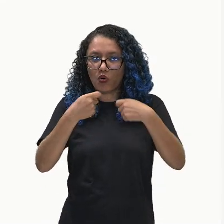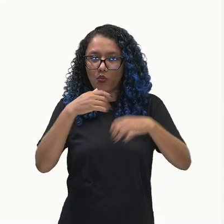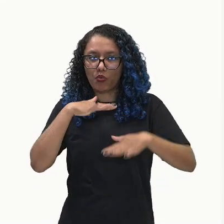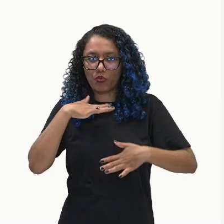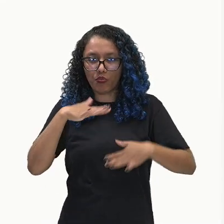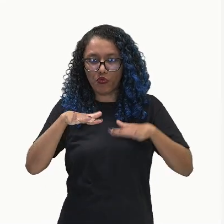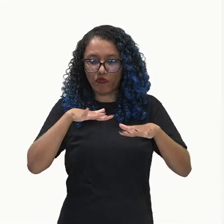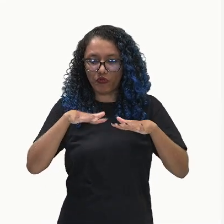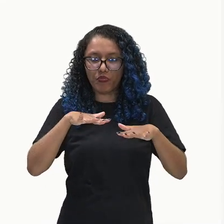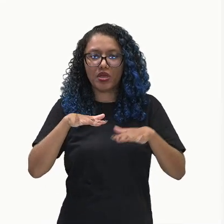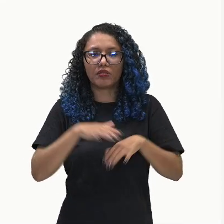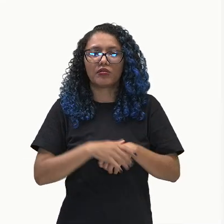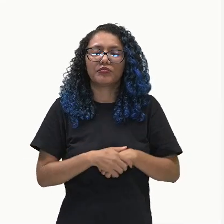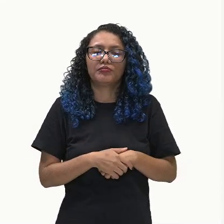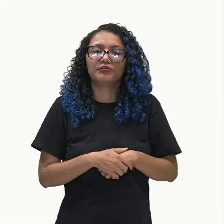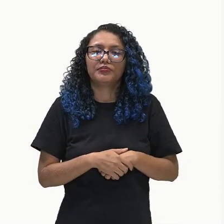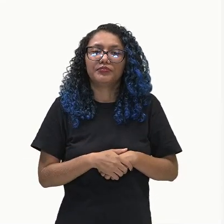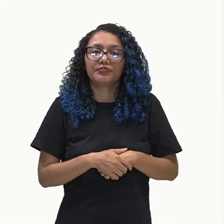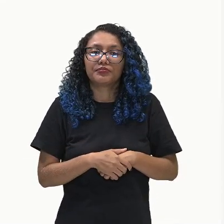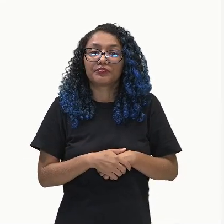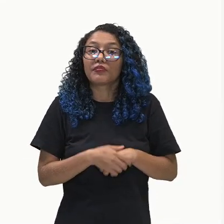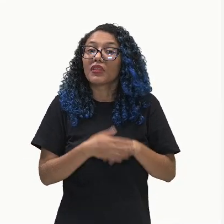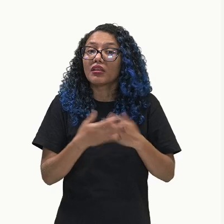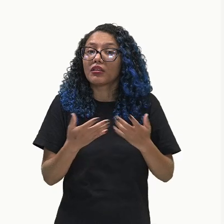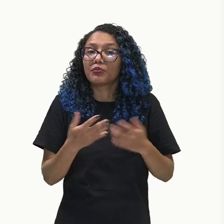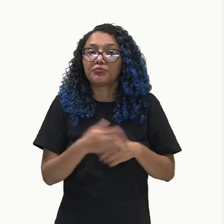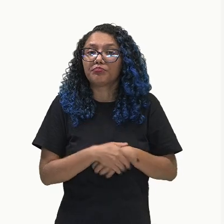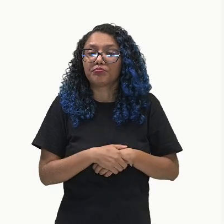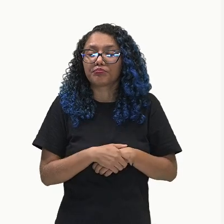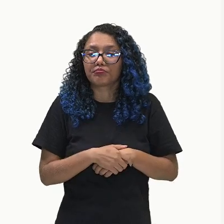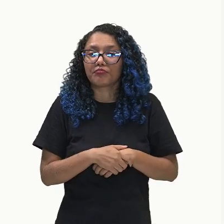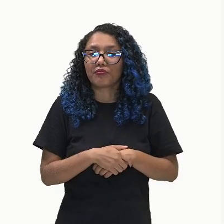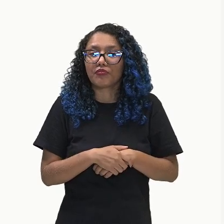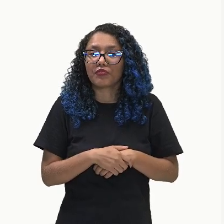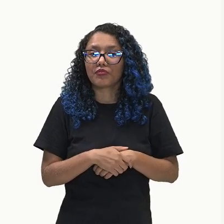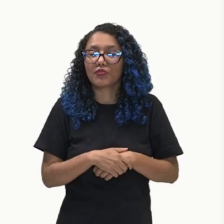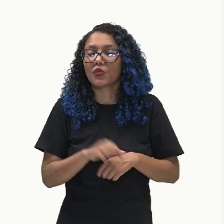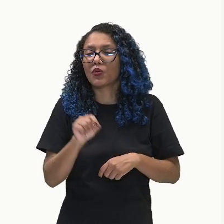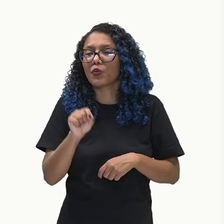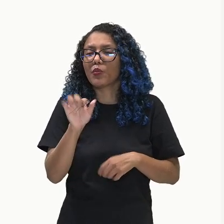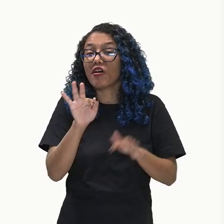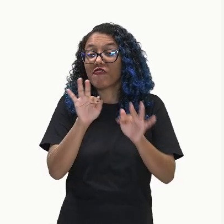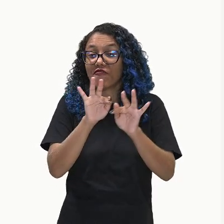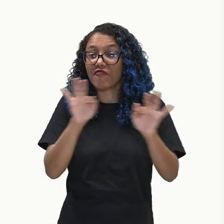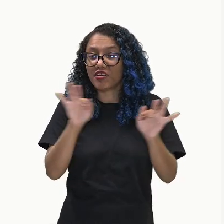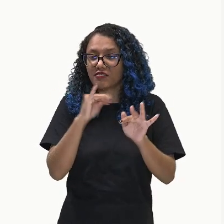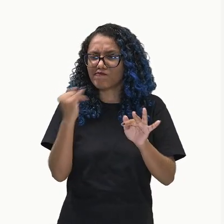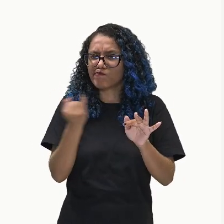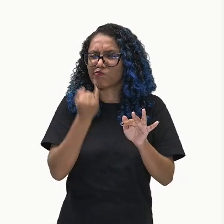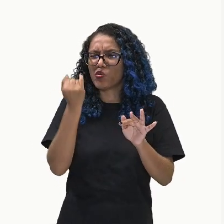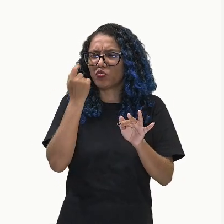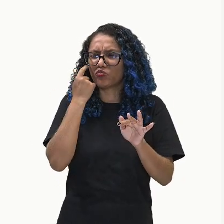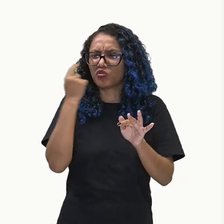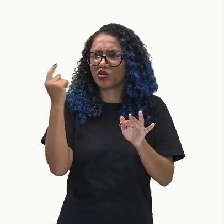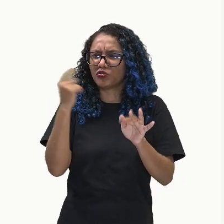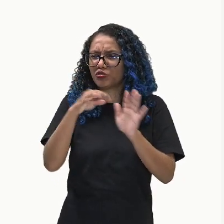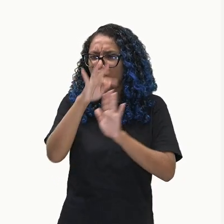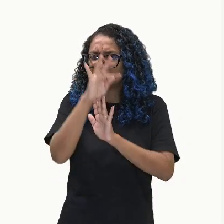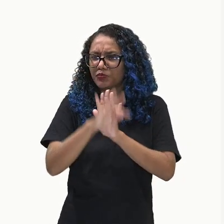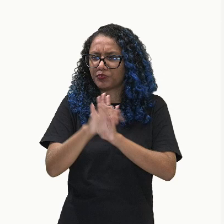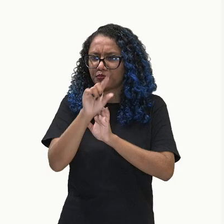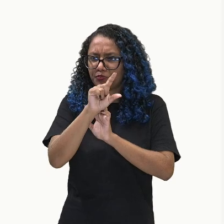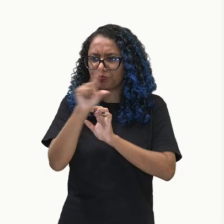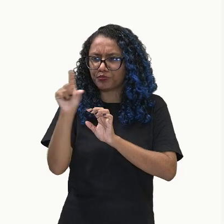nossa primeira explicação, nós temos aí já uma fase fundamental, tá?